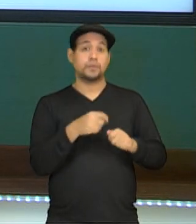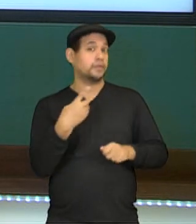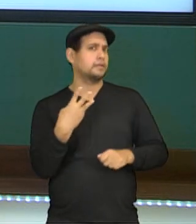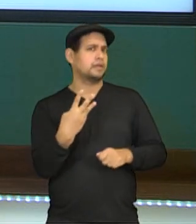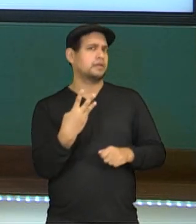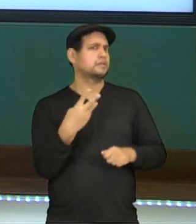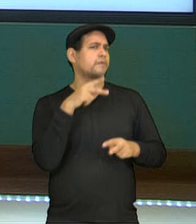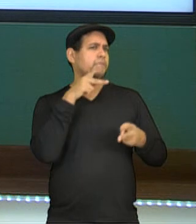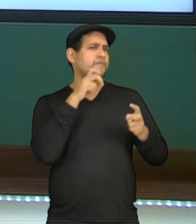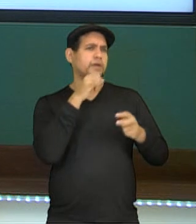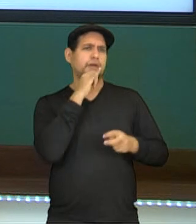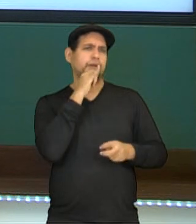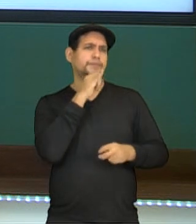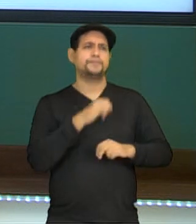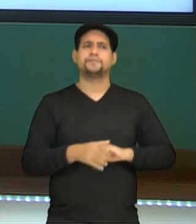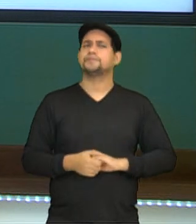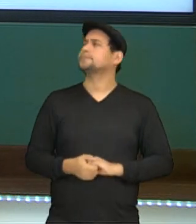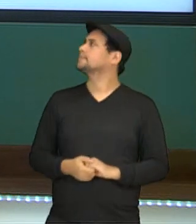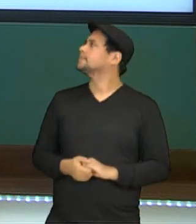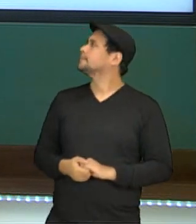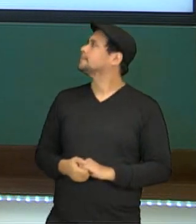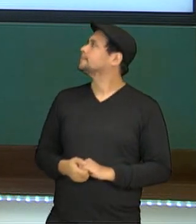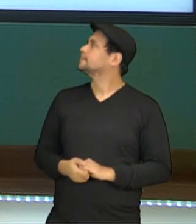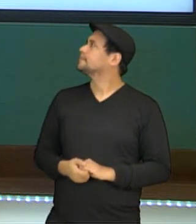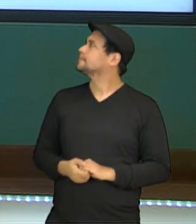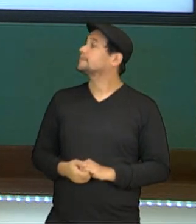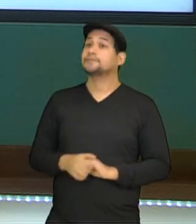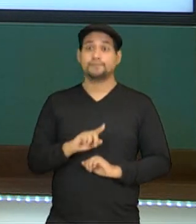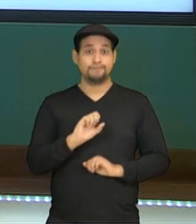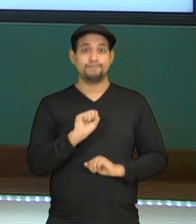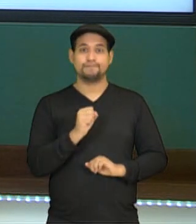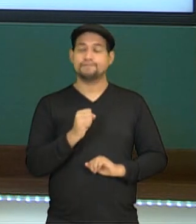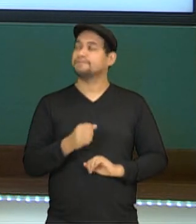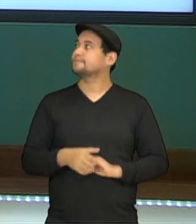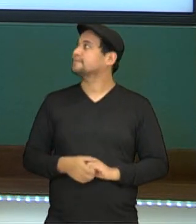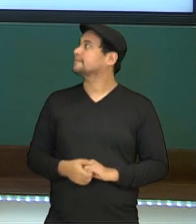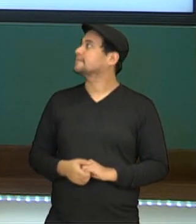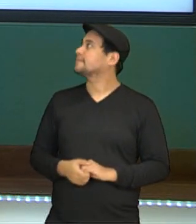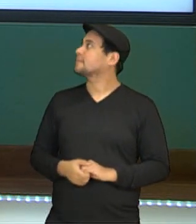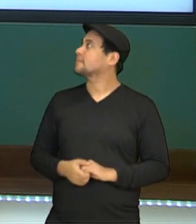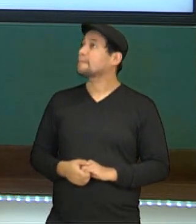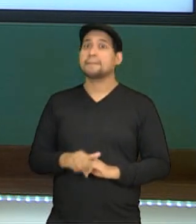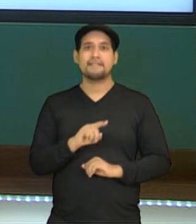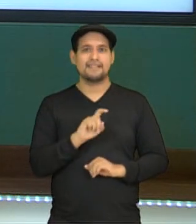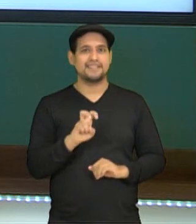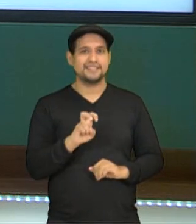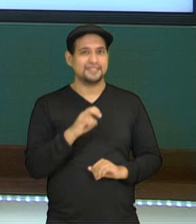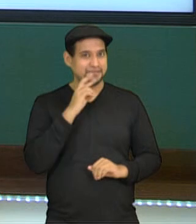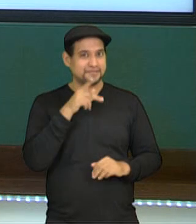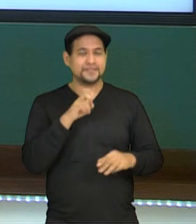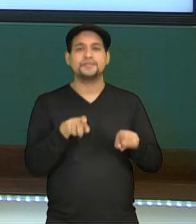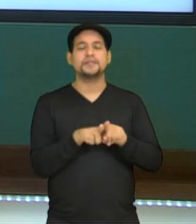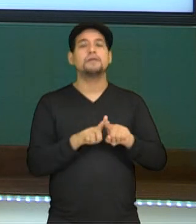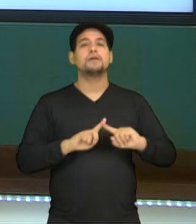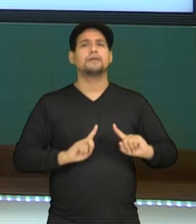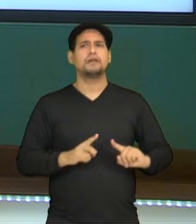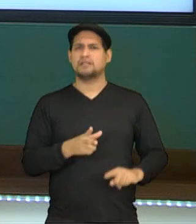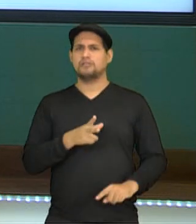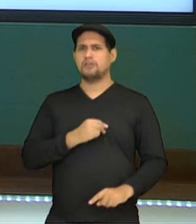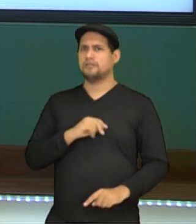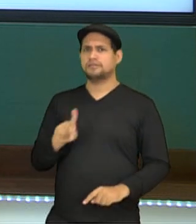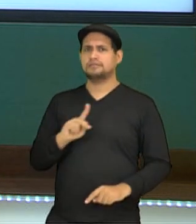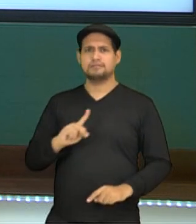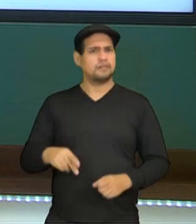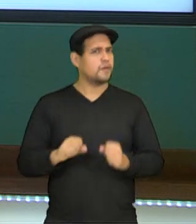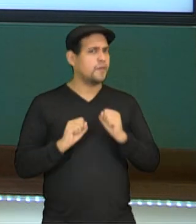outra fração equivalente. 3 vezes 6, 18. 3 vezes 5, 15. Ah, nossa, professora,